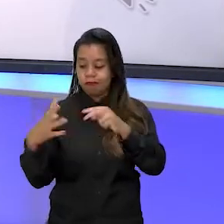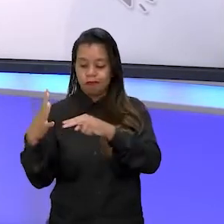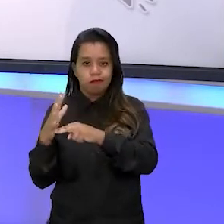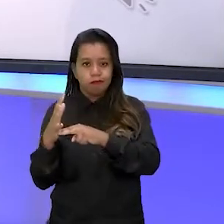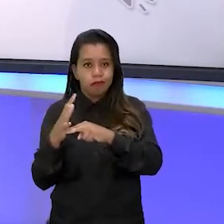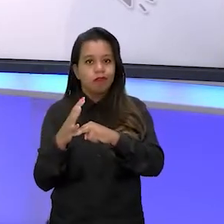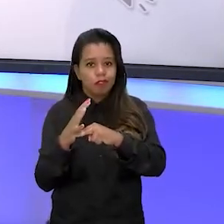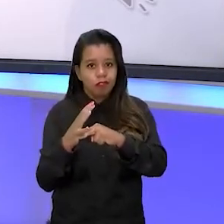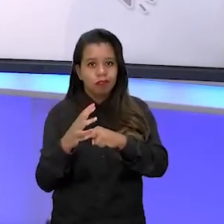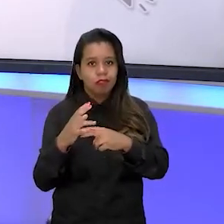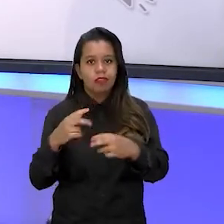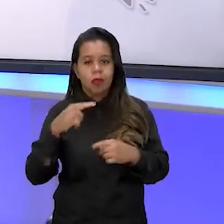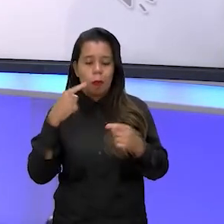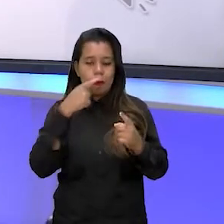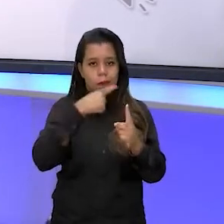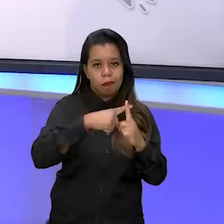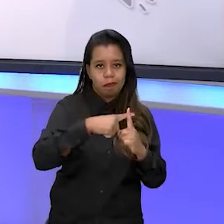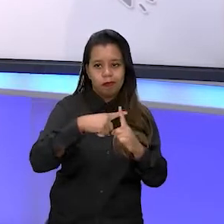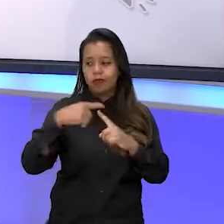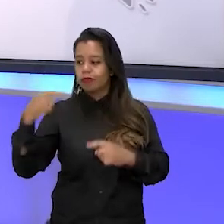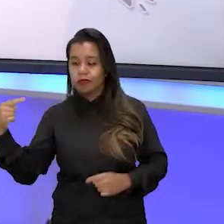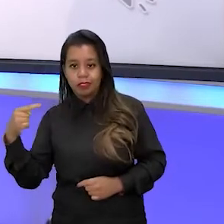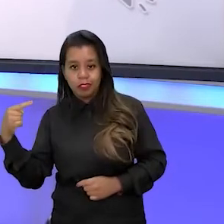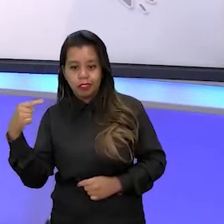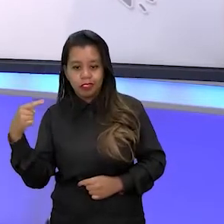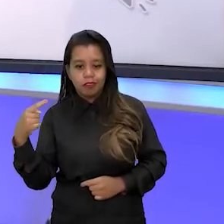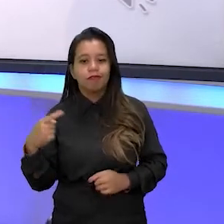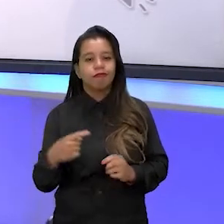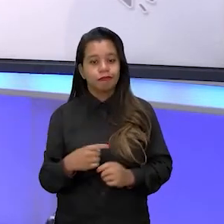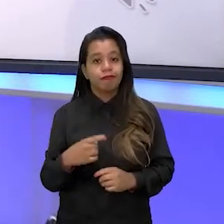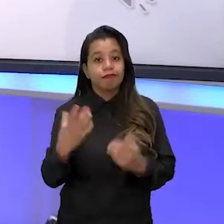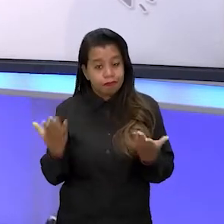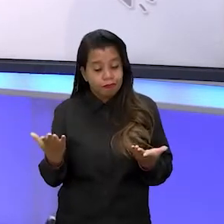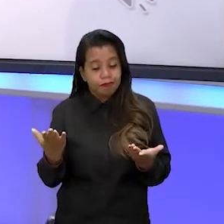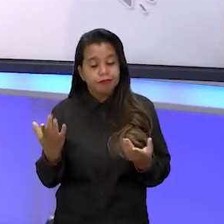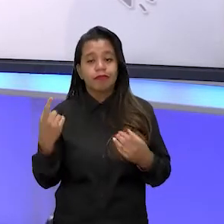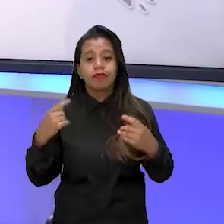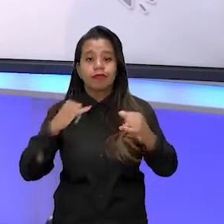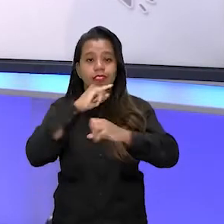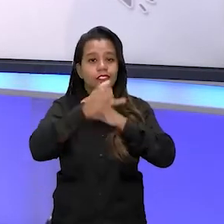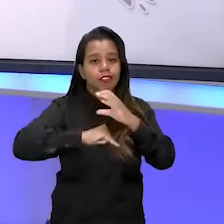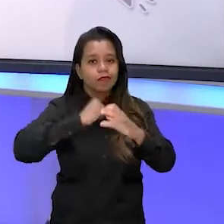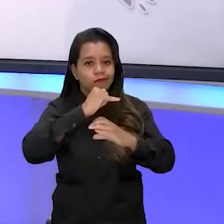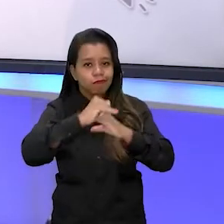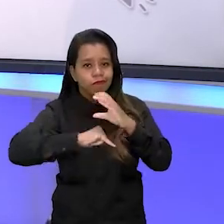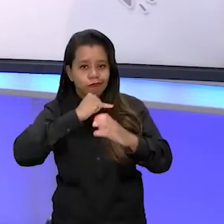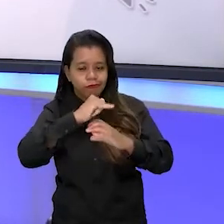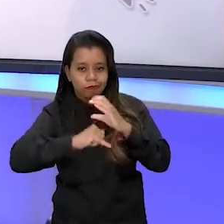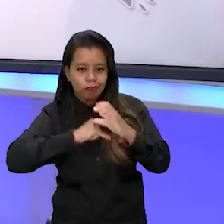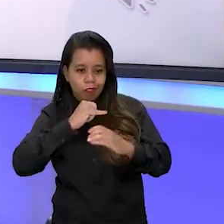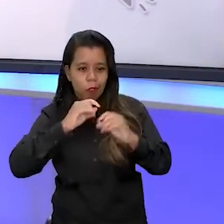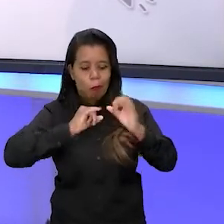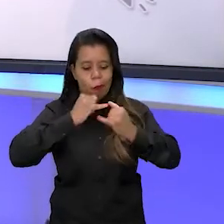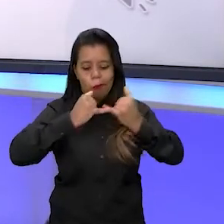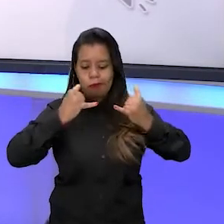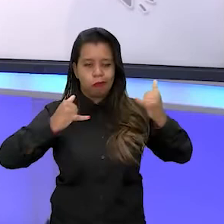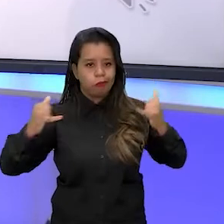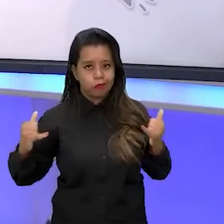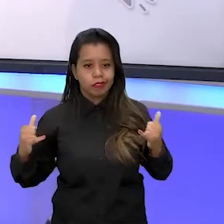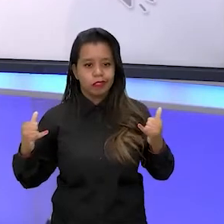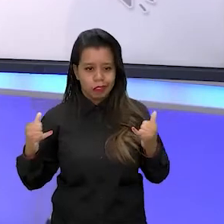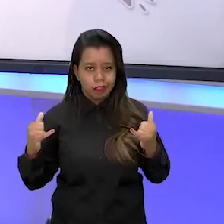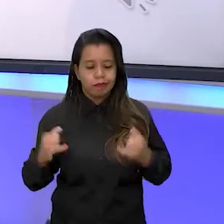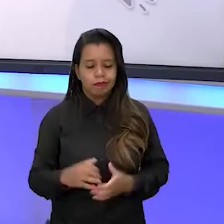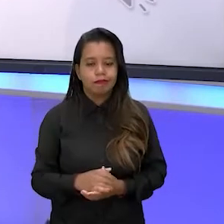tem um polo positivo e um polo negativo, a gente pode dizer assim, os elétrons começam a movimentar, criando uma corrente. A